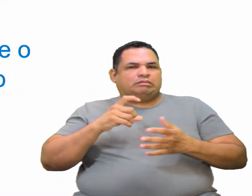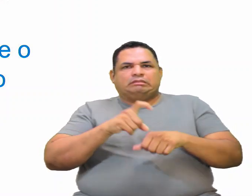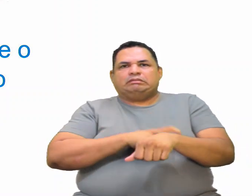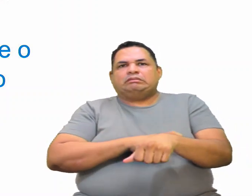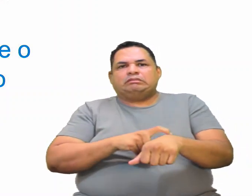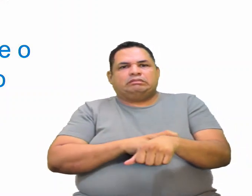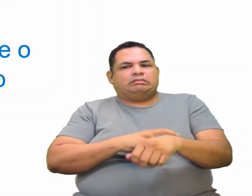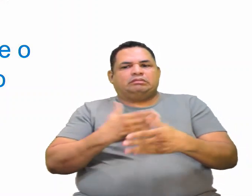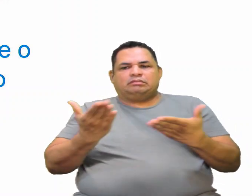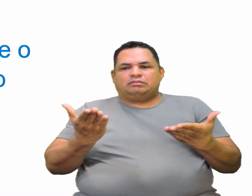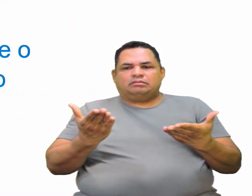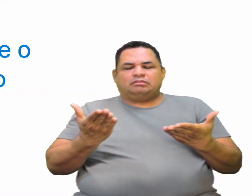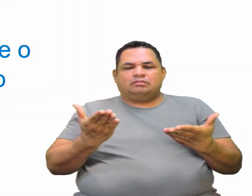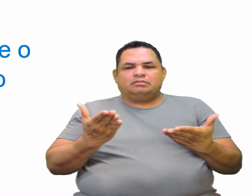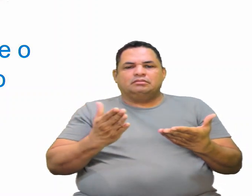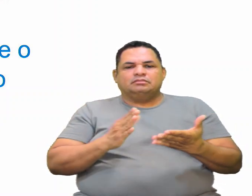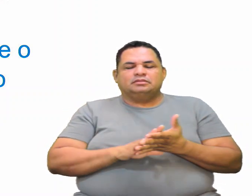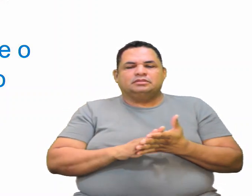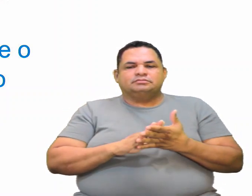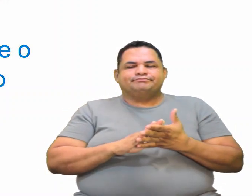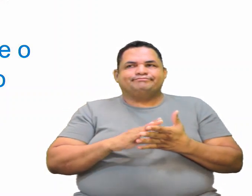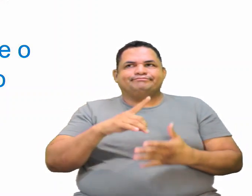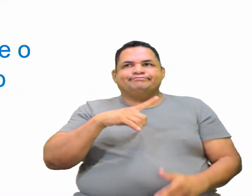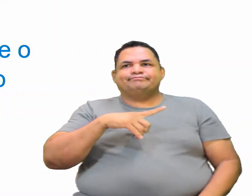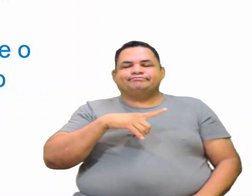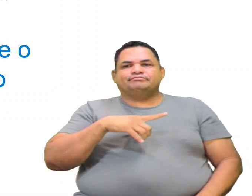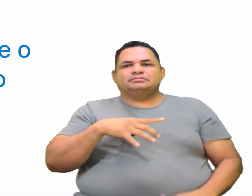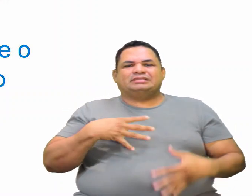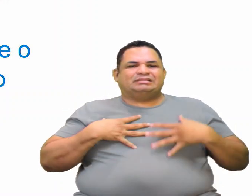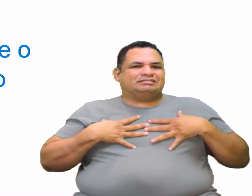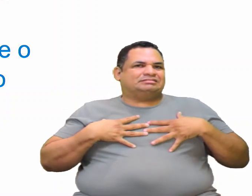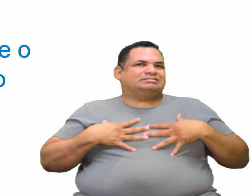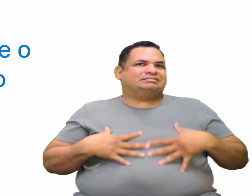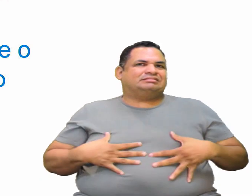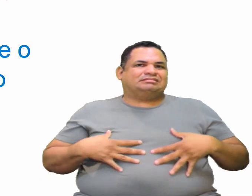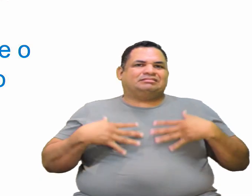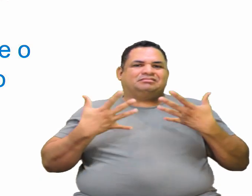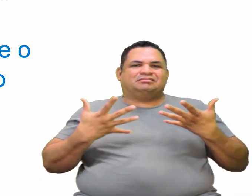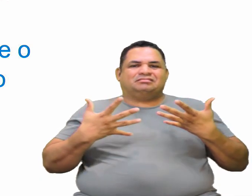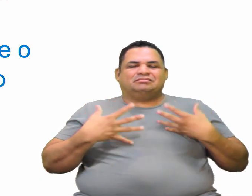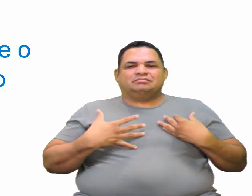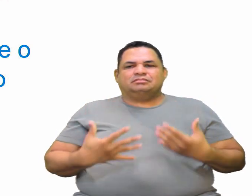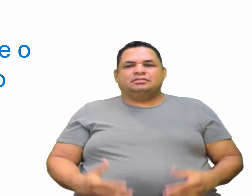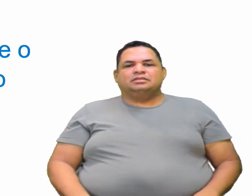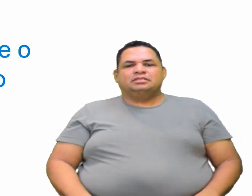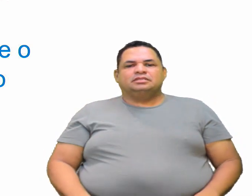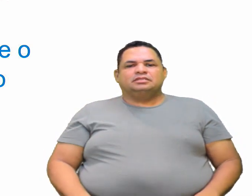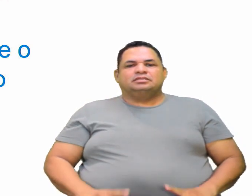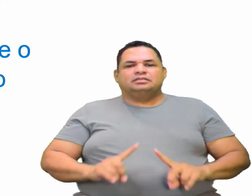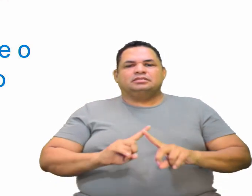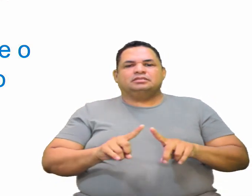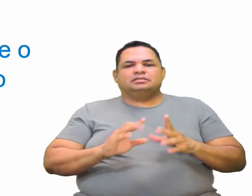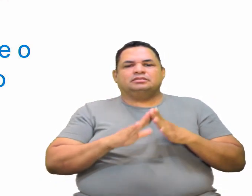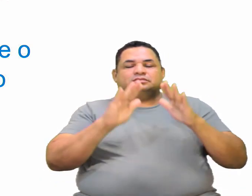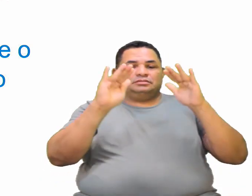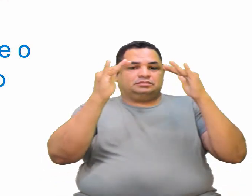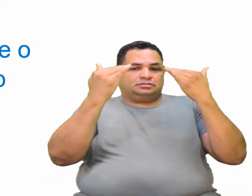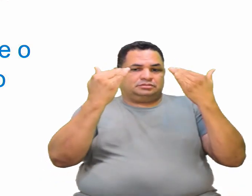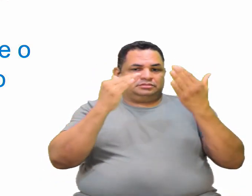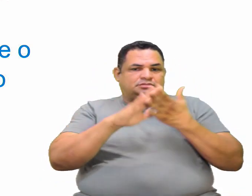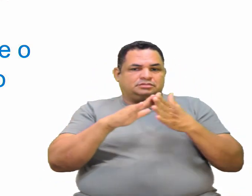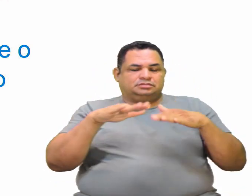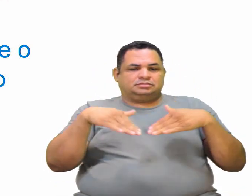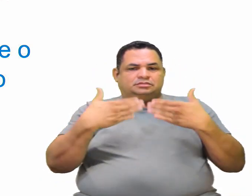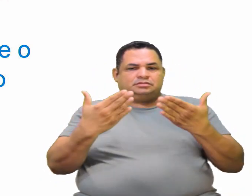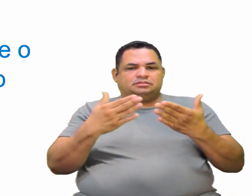fica nervoso, não é? Causa um desconforto. Um alvoroço. Um desconforto. Mas preste atenção aqui comigo, queridos. Quando a